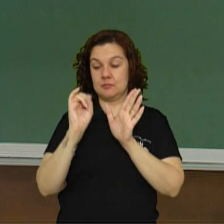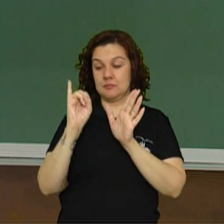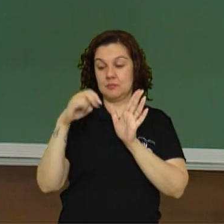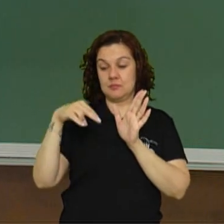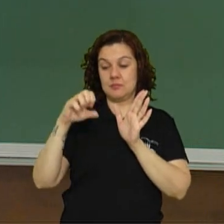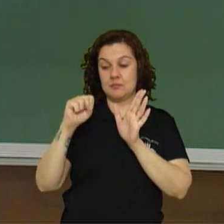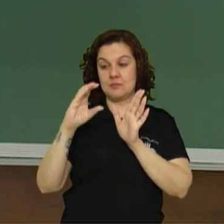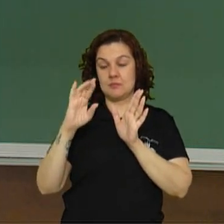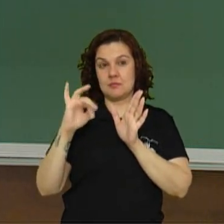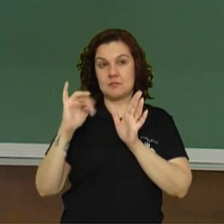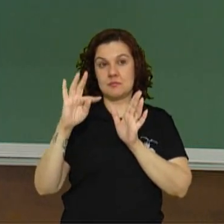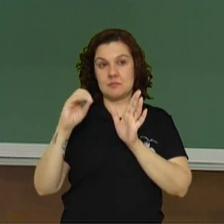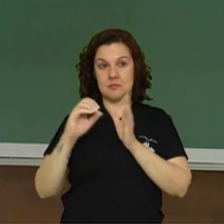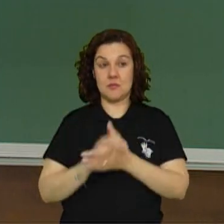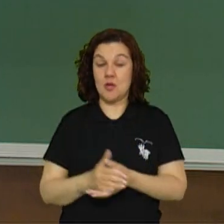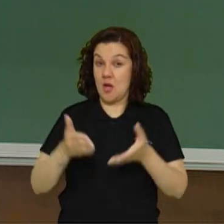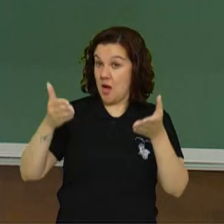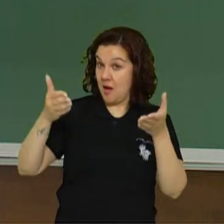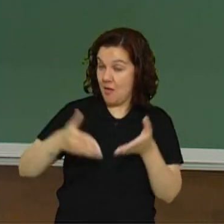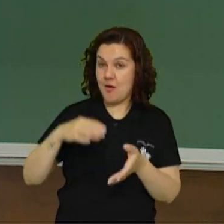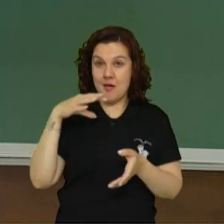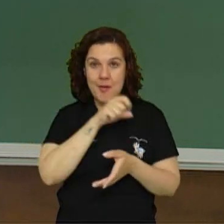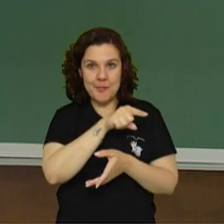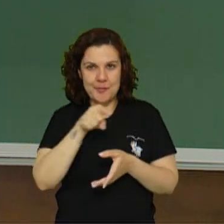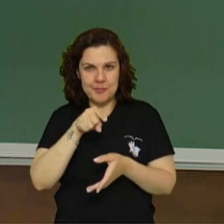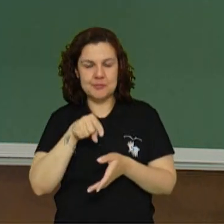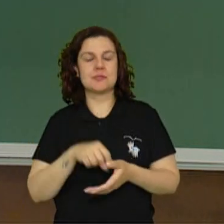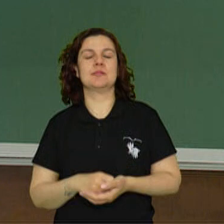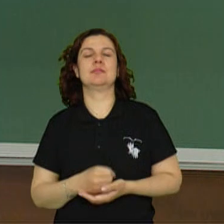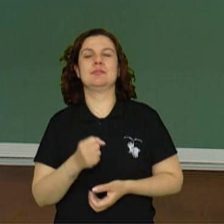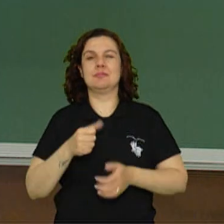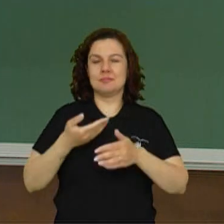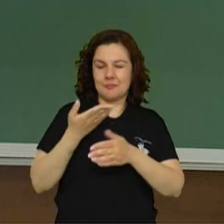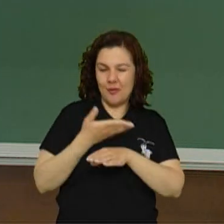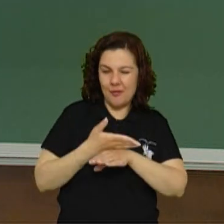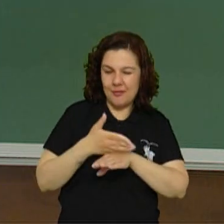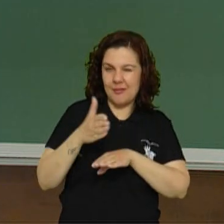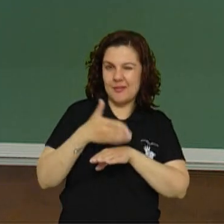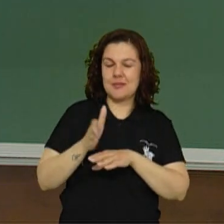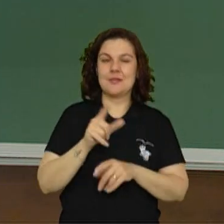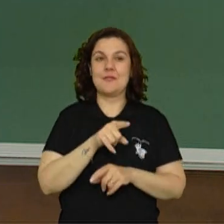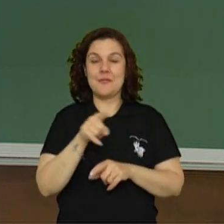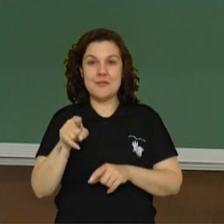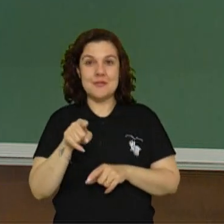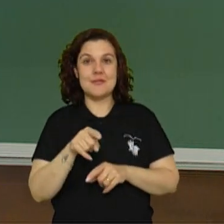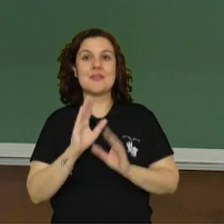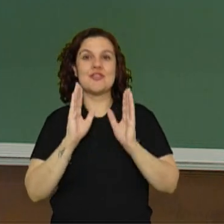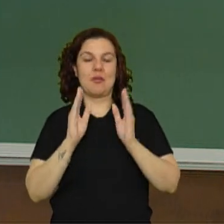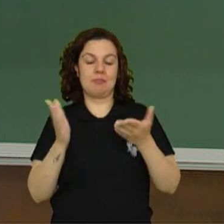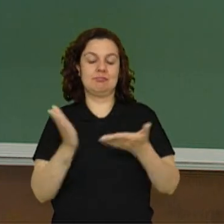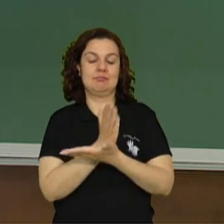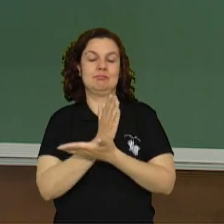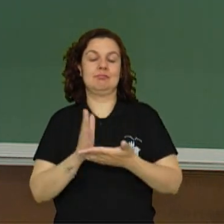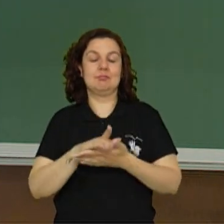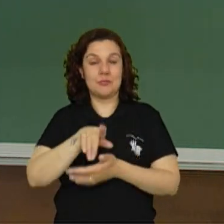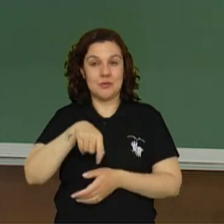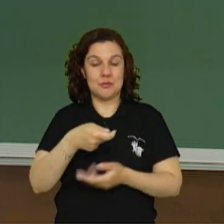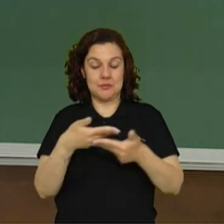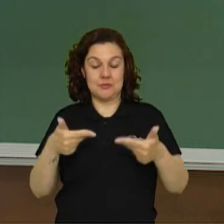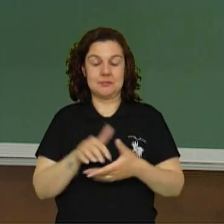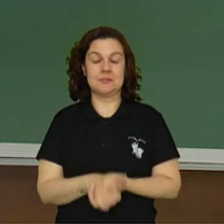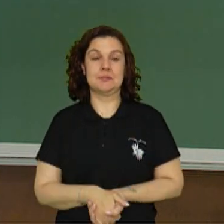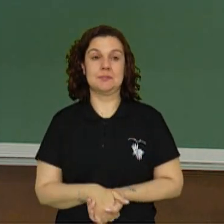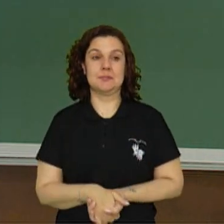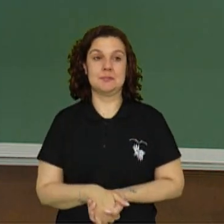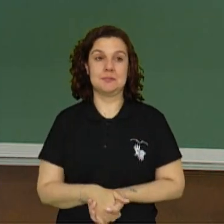bom? Um quiz aqui para você dar aquela aquecidinha. Vamos ver se você diferencia aí as coisas, tá